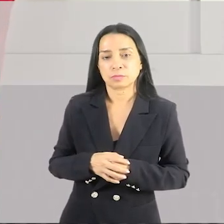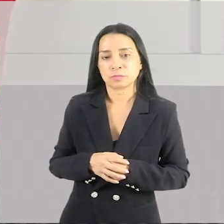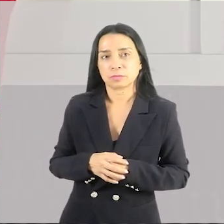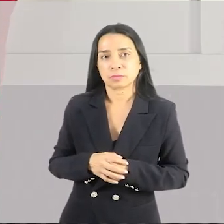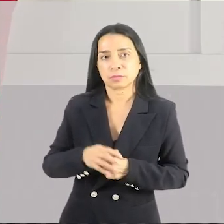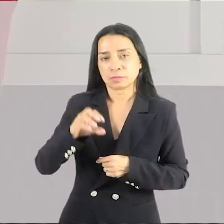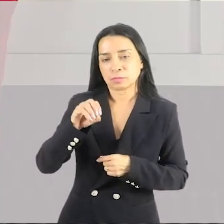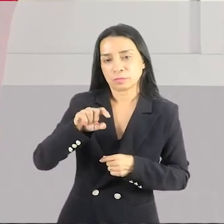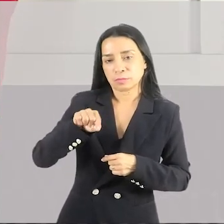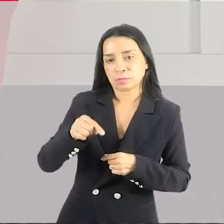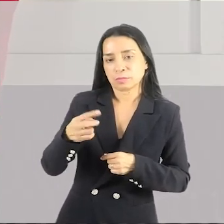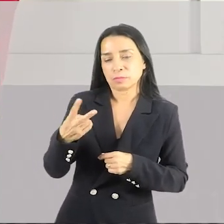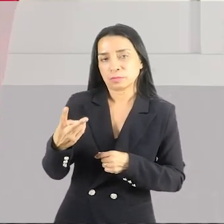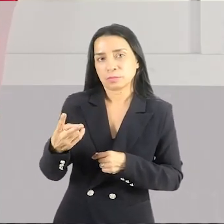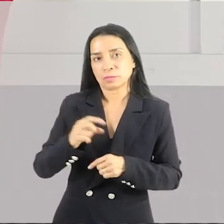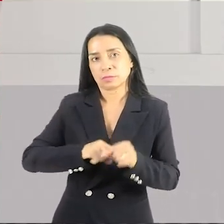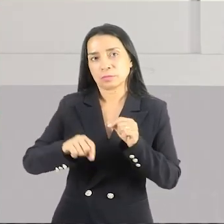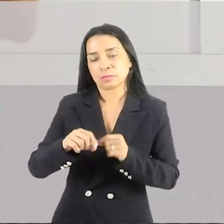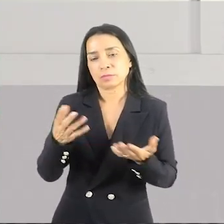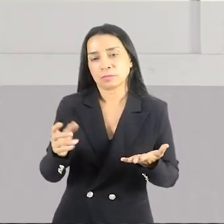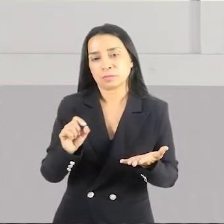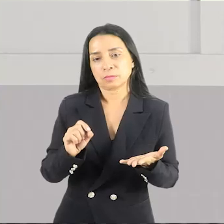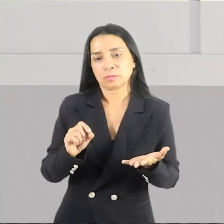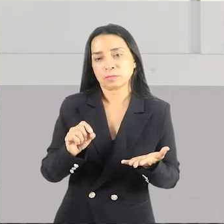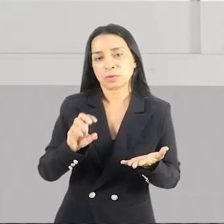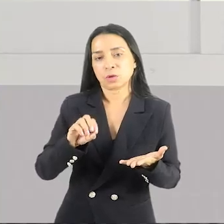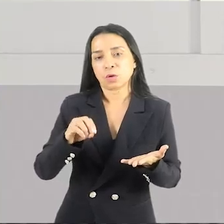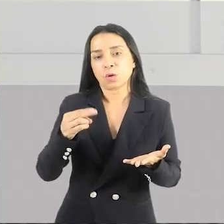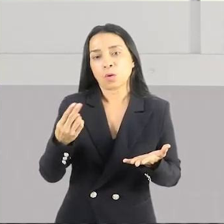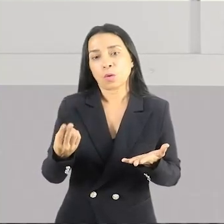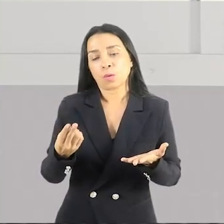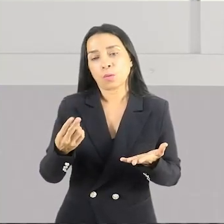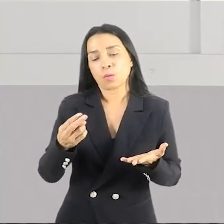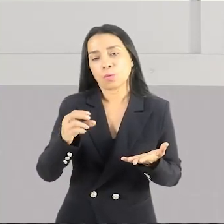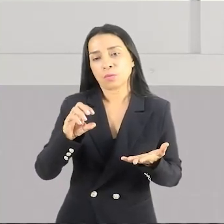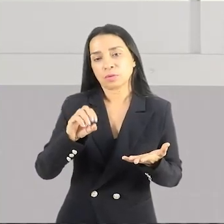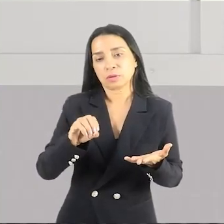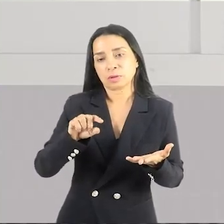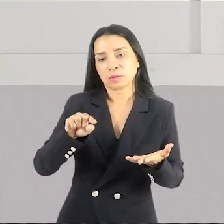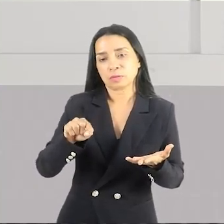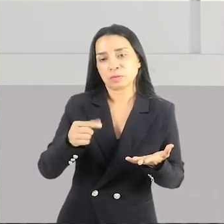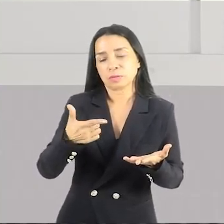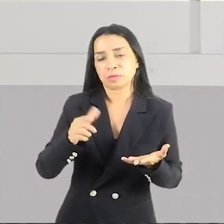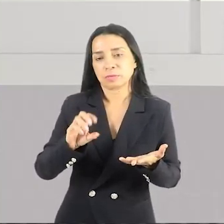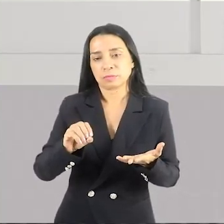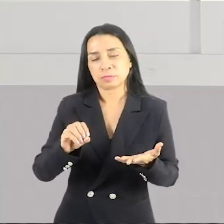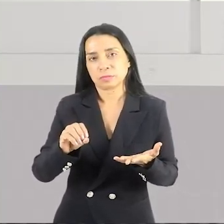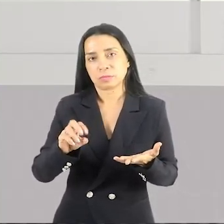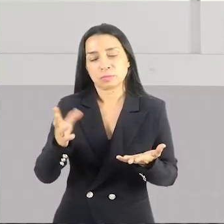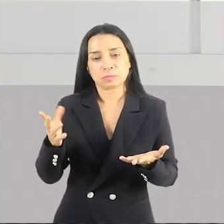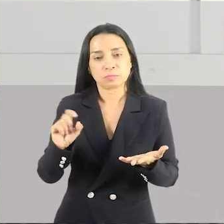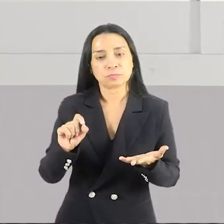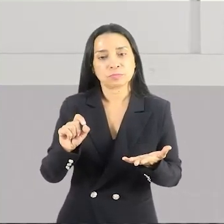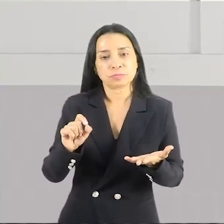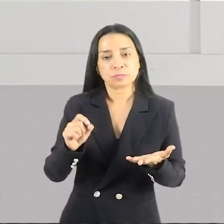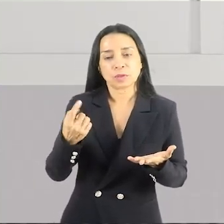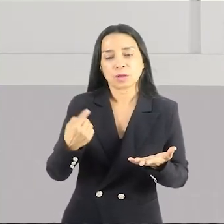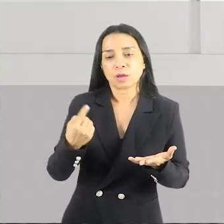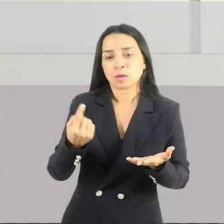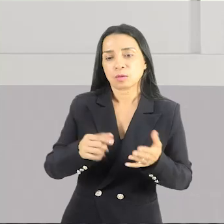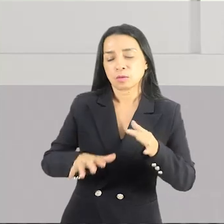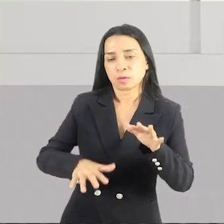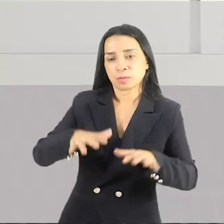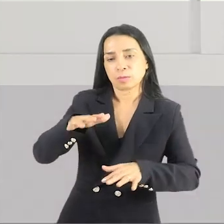ser igual a 0,2 ou 0,20. 0,2 é a mesma coisa. Certo? Então, nossa